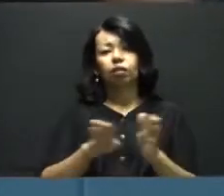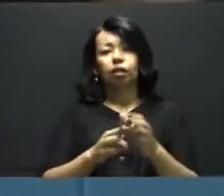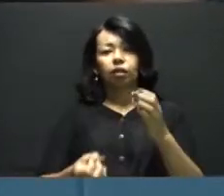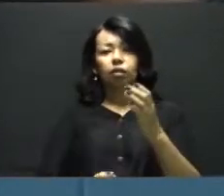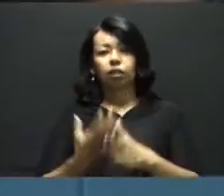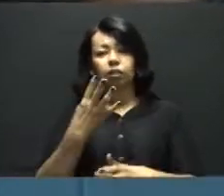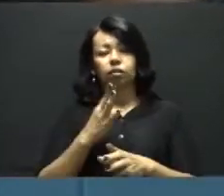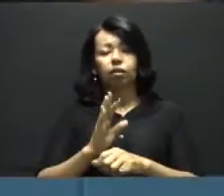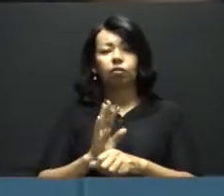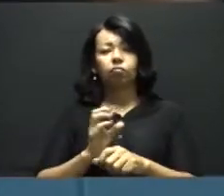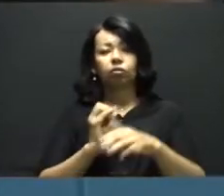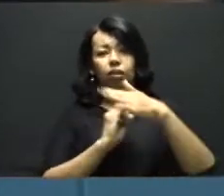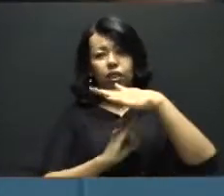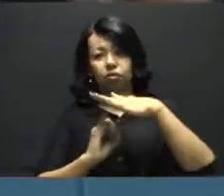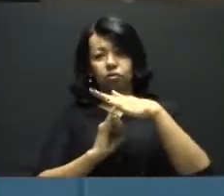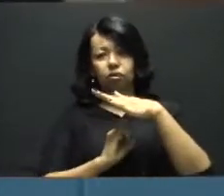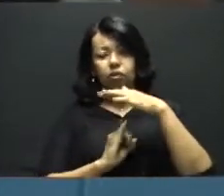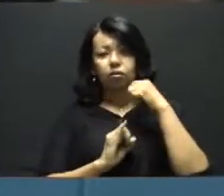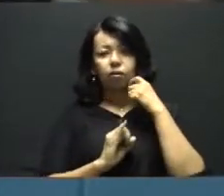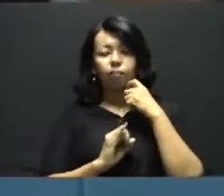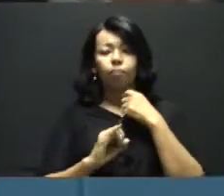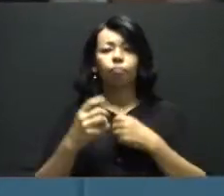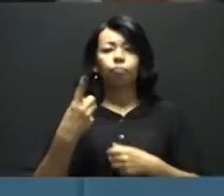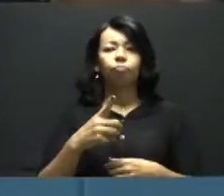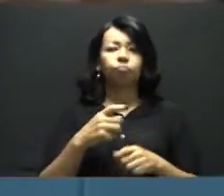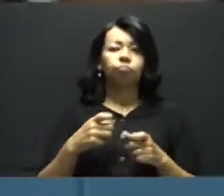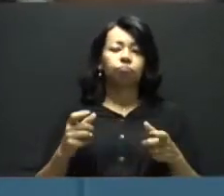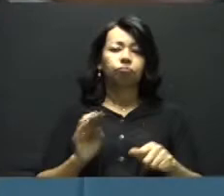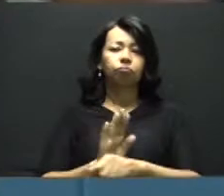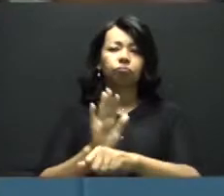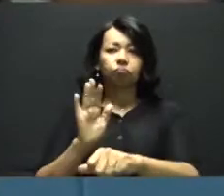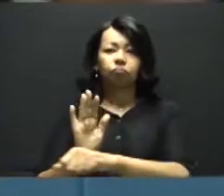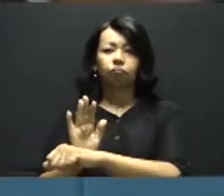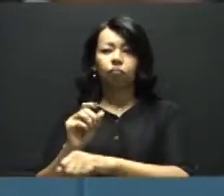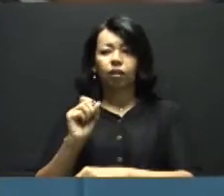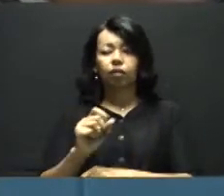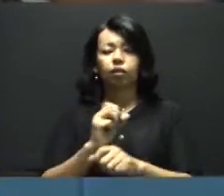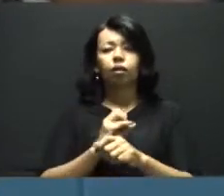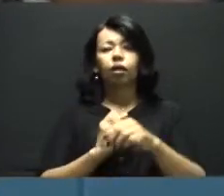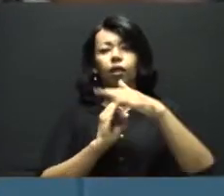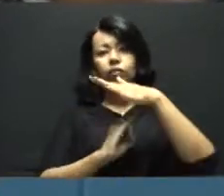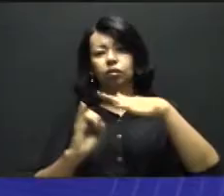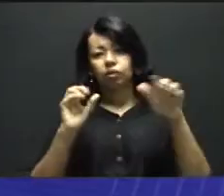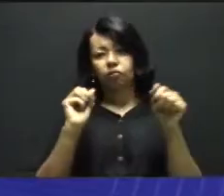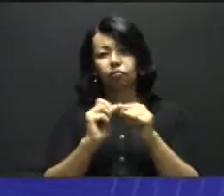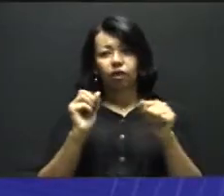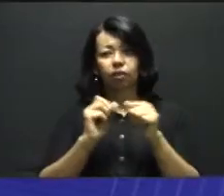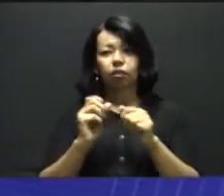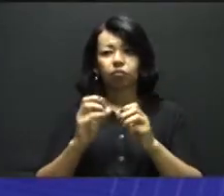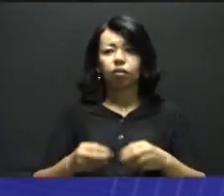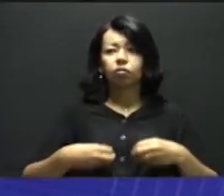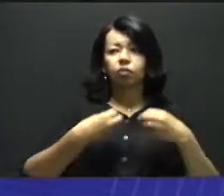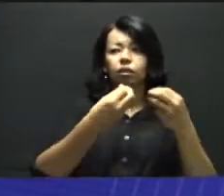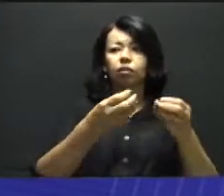associação uma das grandes colaborações com a associação realiza são as doações de enxovais